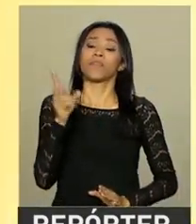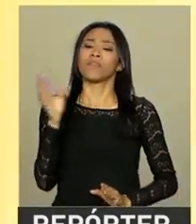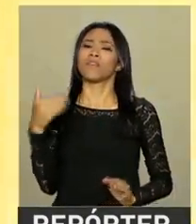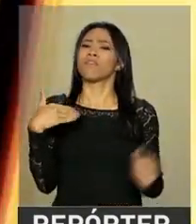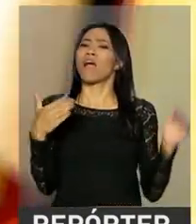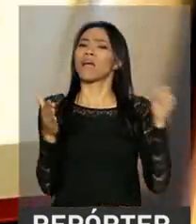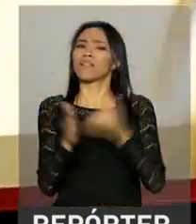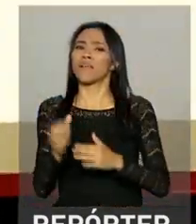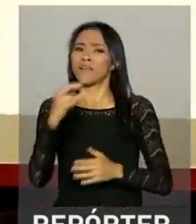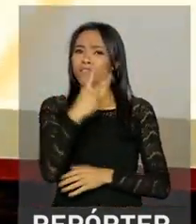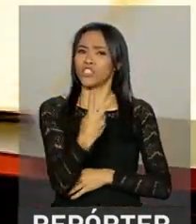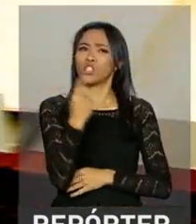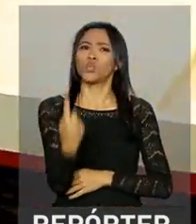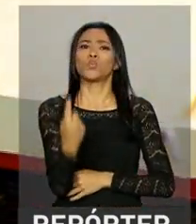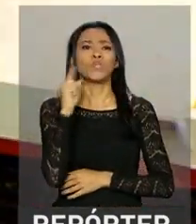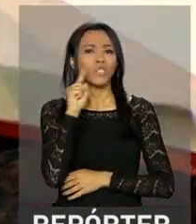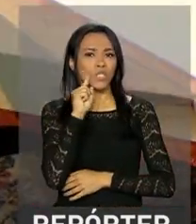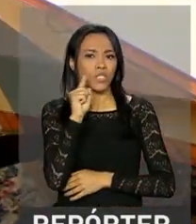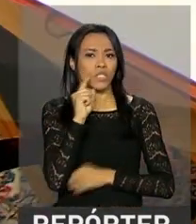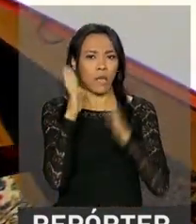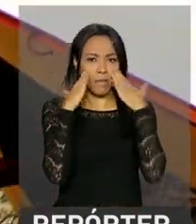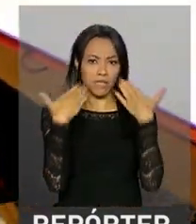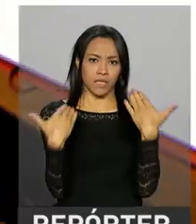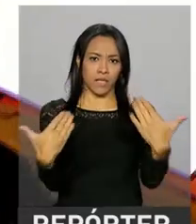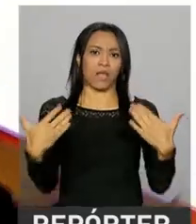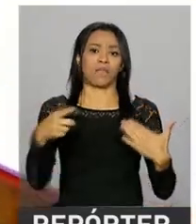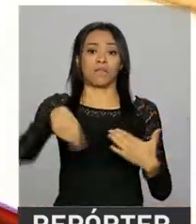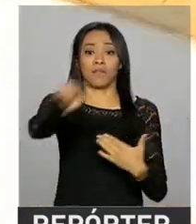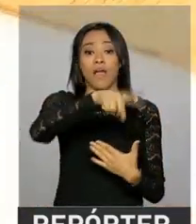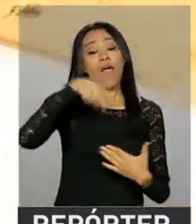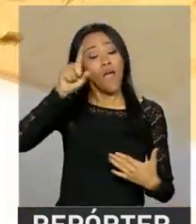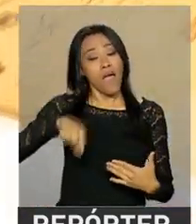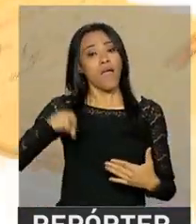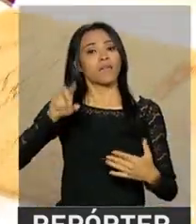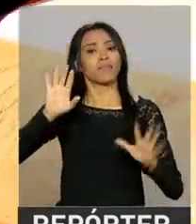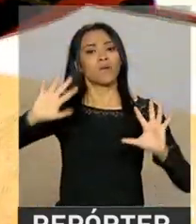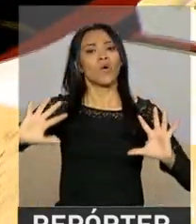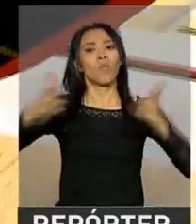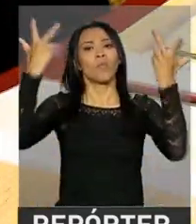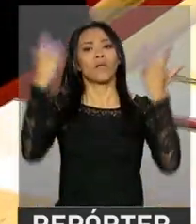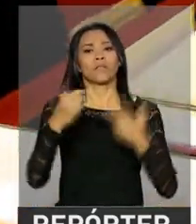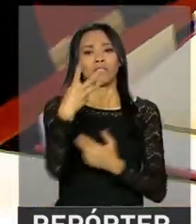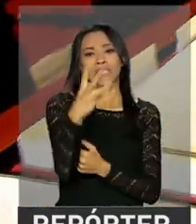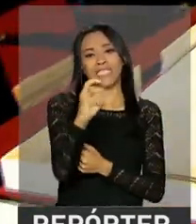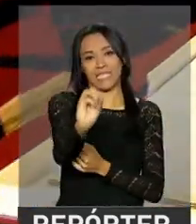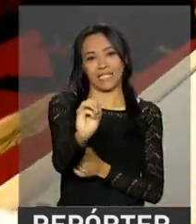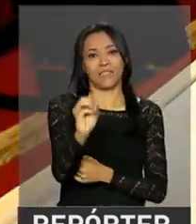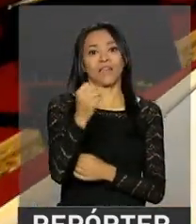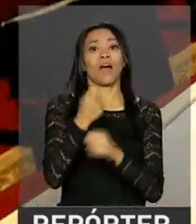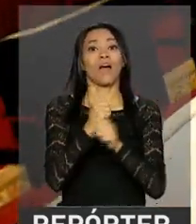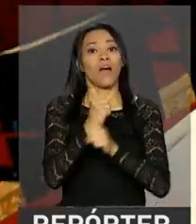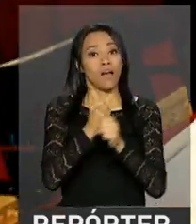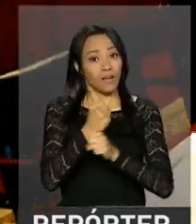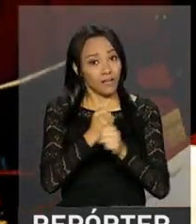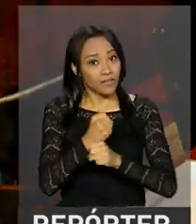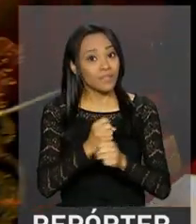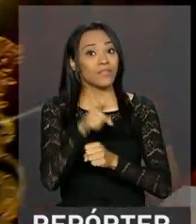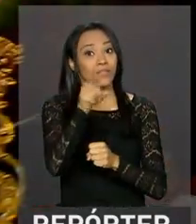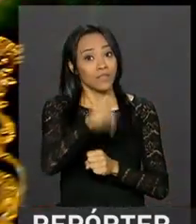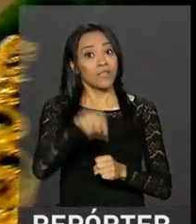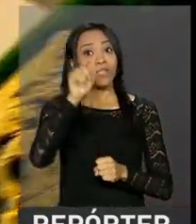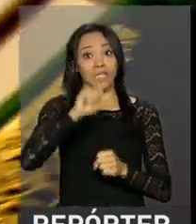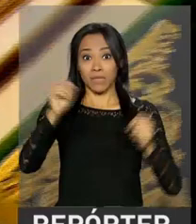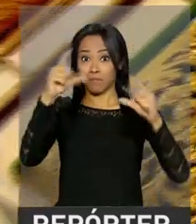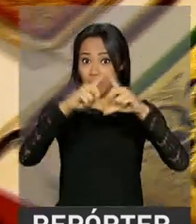durar 21 dias a exposição faz parte da comemoração dos 30 anos do tombamento de Brasília como